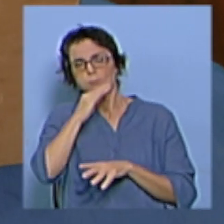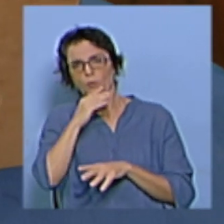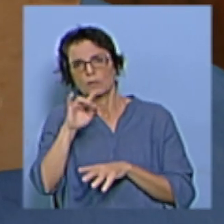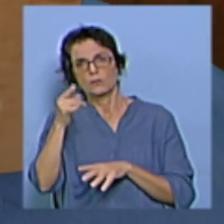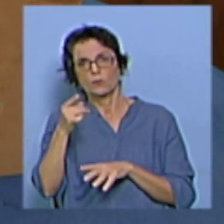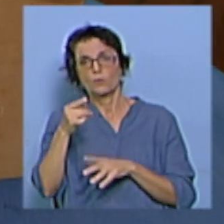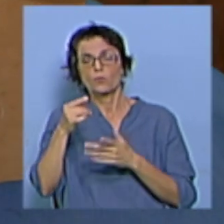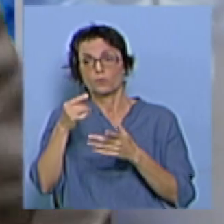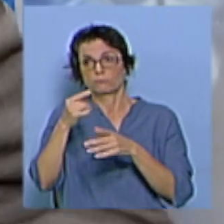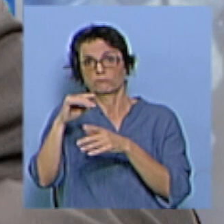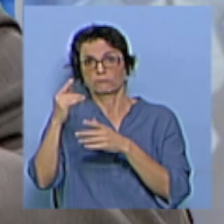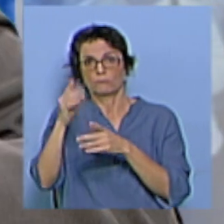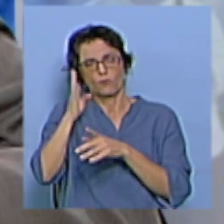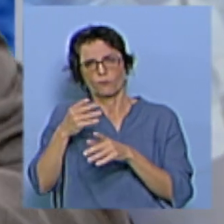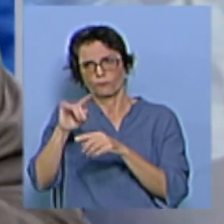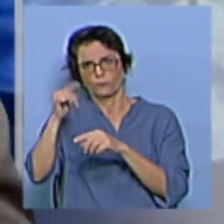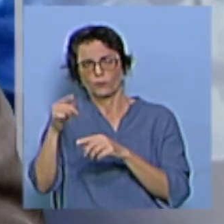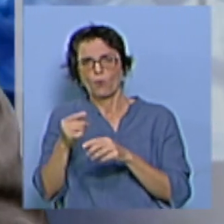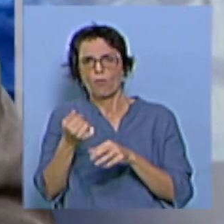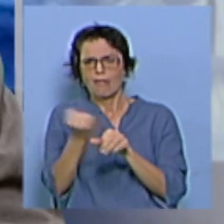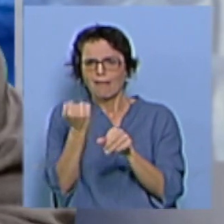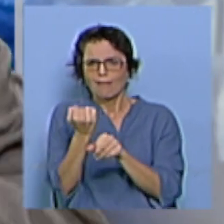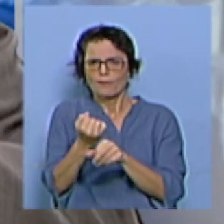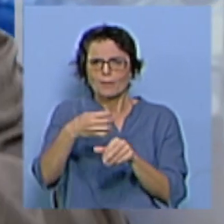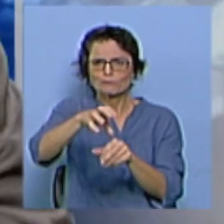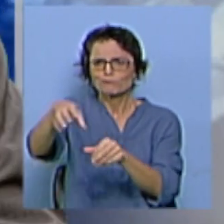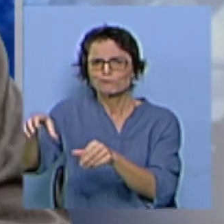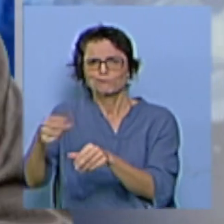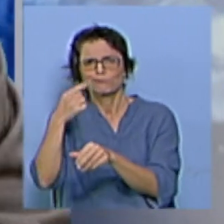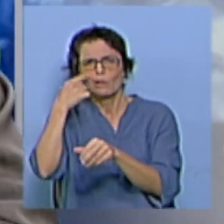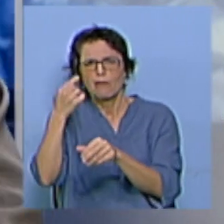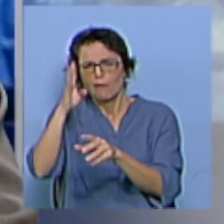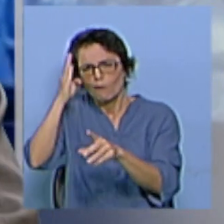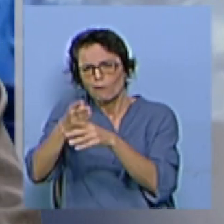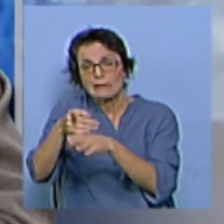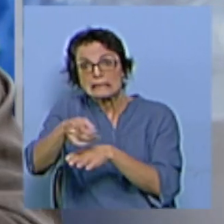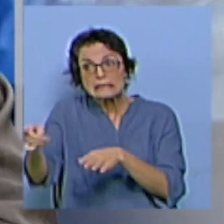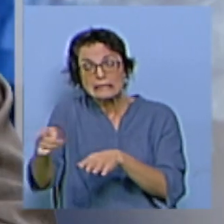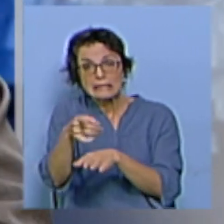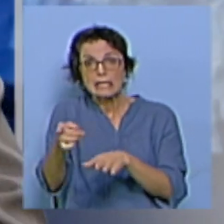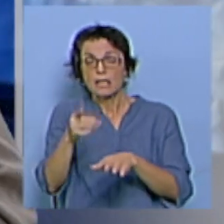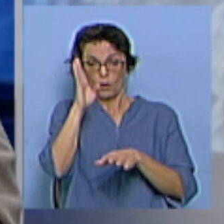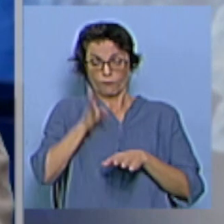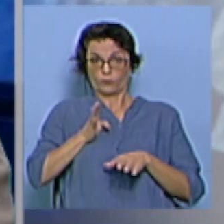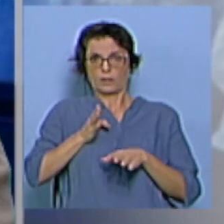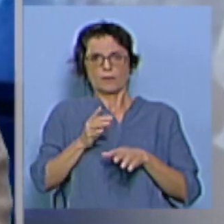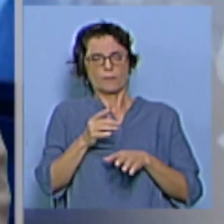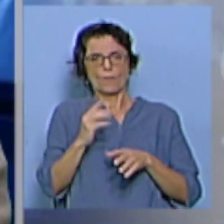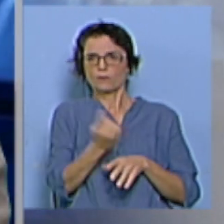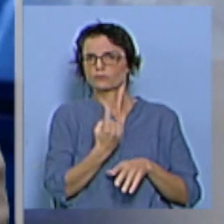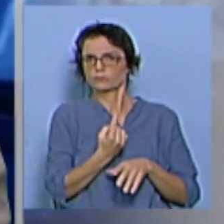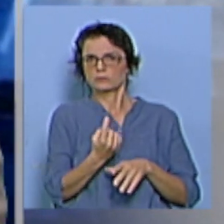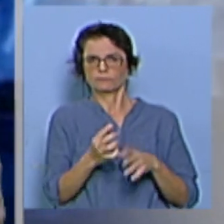para uma ação mais exigente, mais empenhativa, eles, sozinhos, celebravam